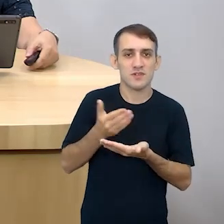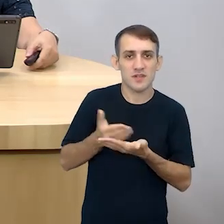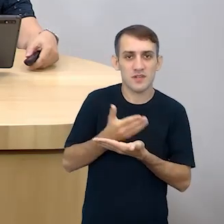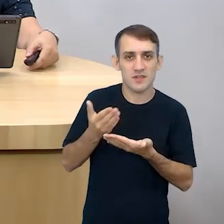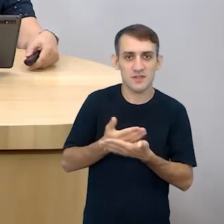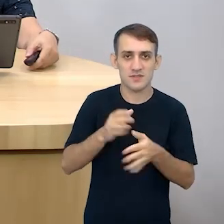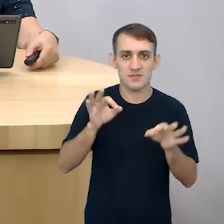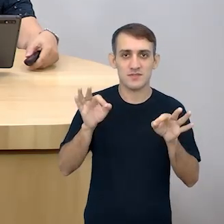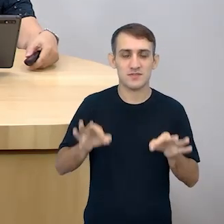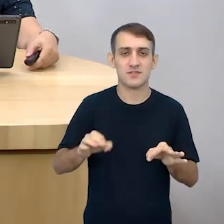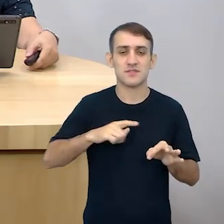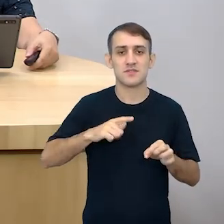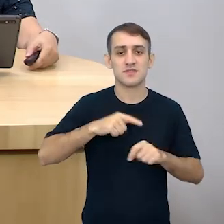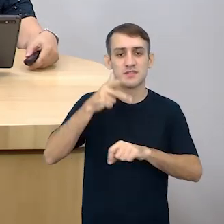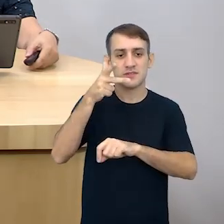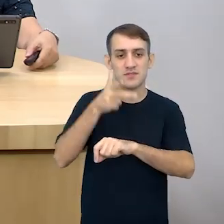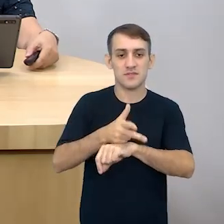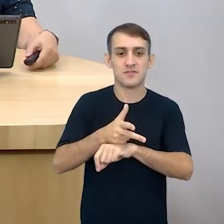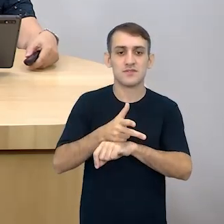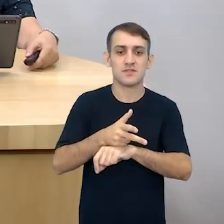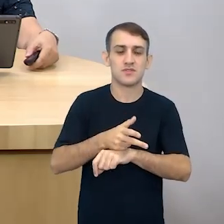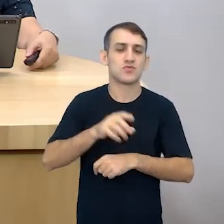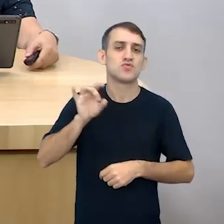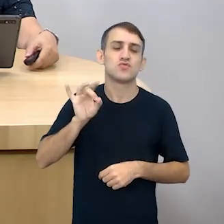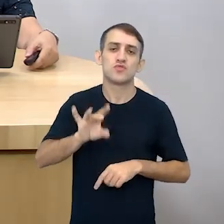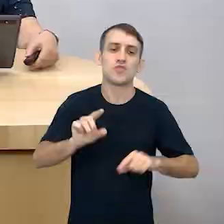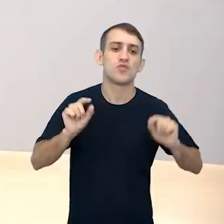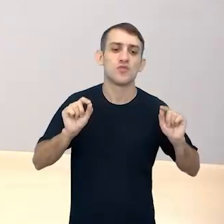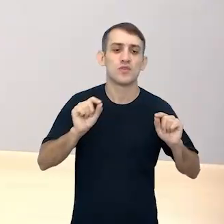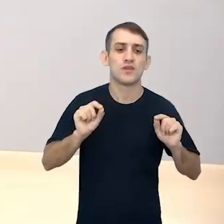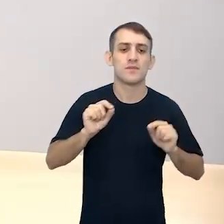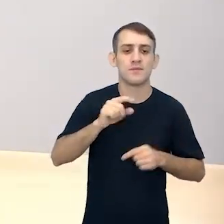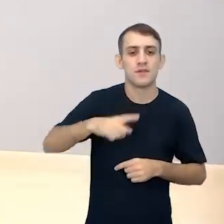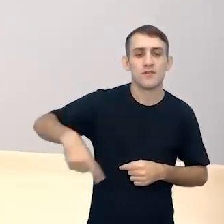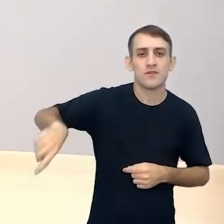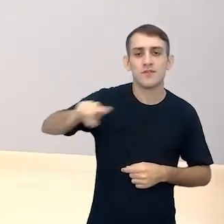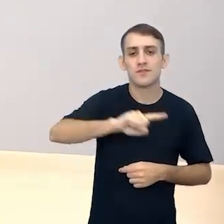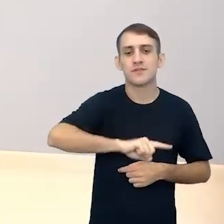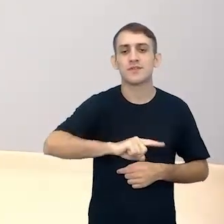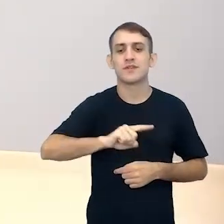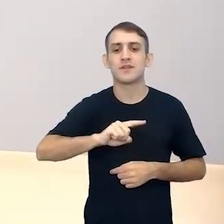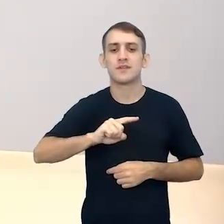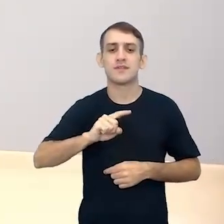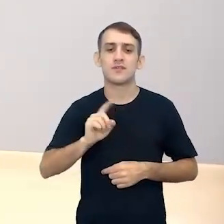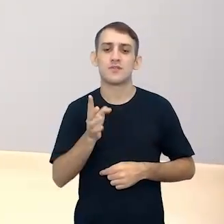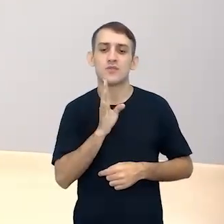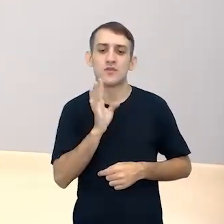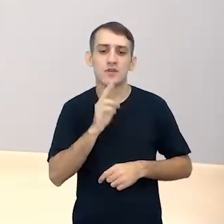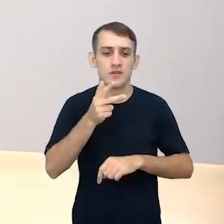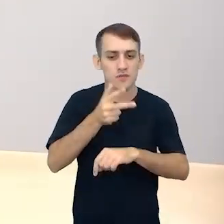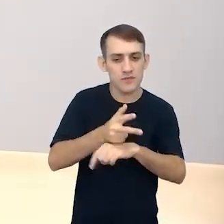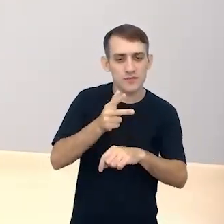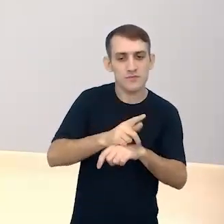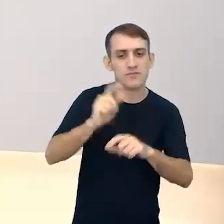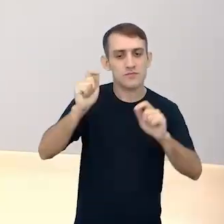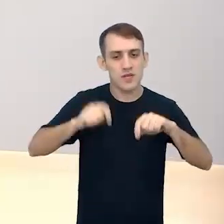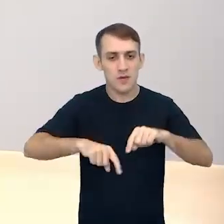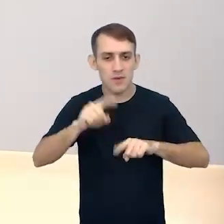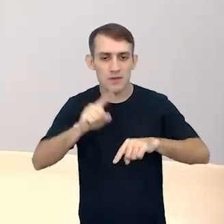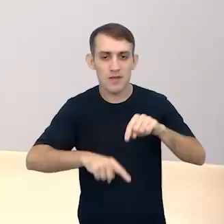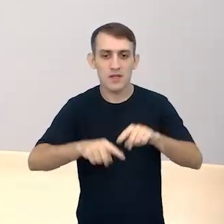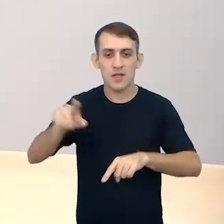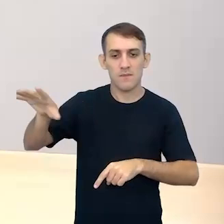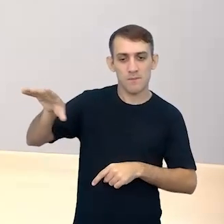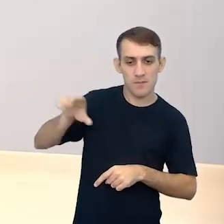na sequência, tem um vídeo só para deixar aí um pouquinho esse vídeo só para vocês irem pegando os